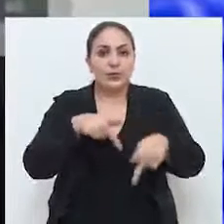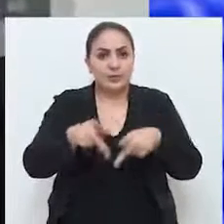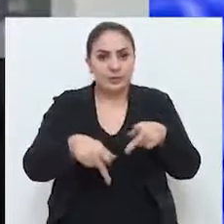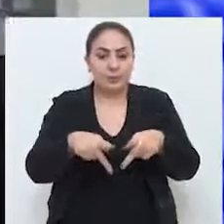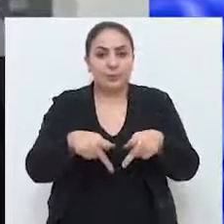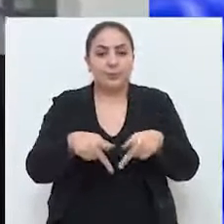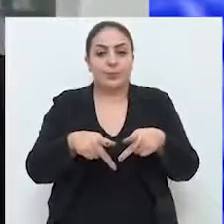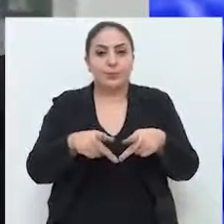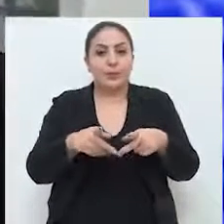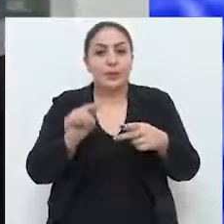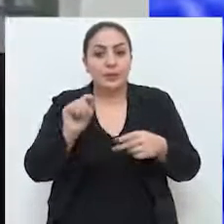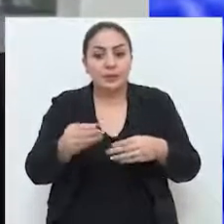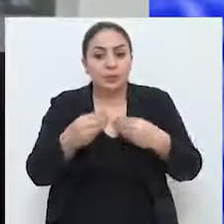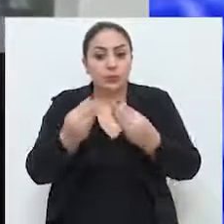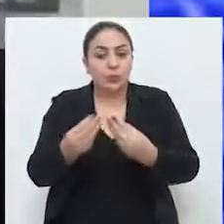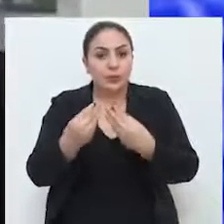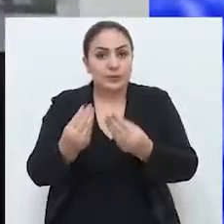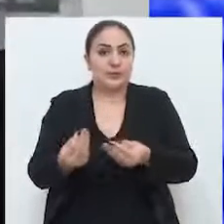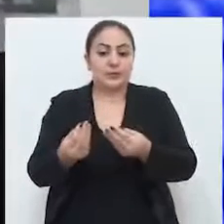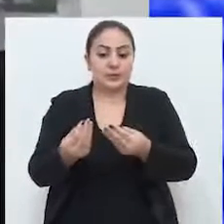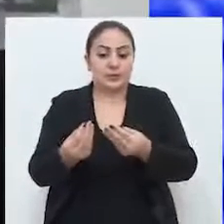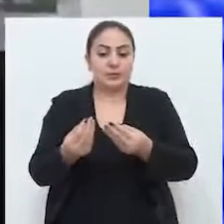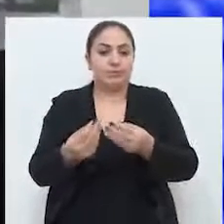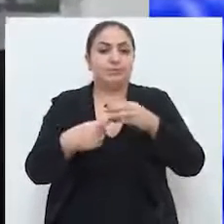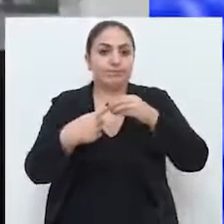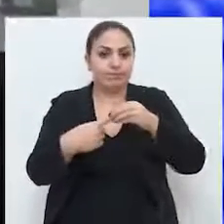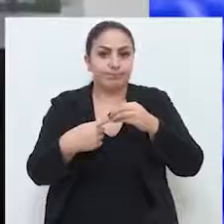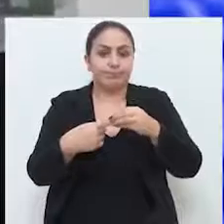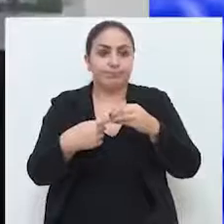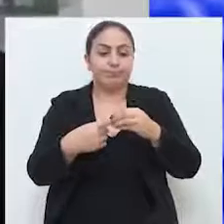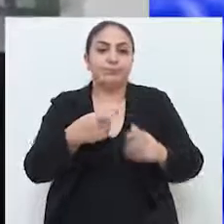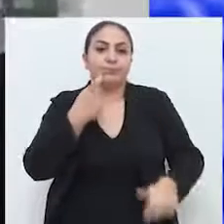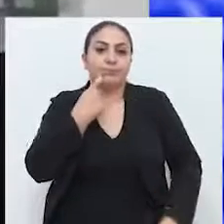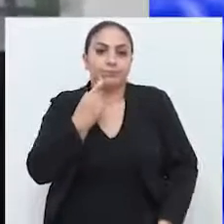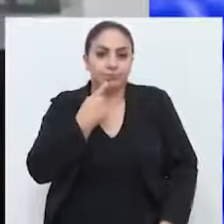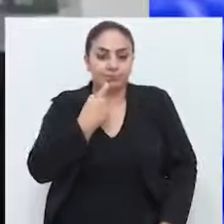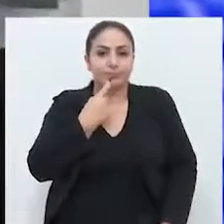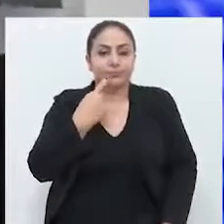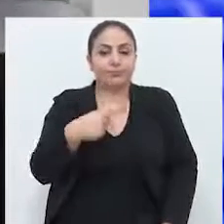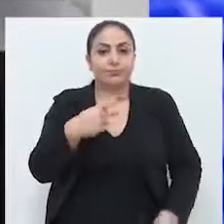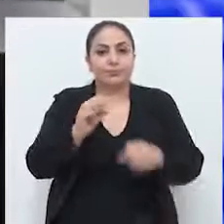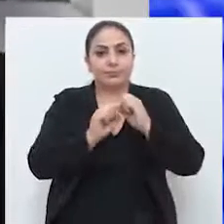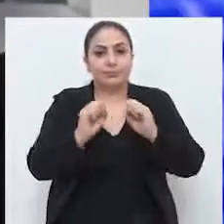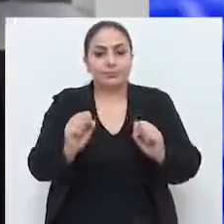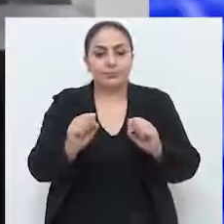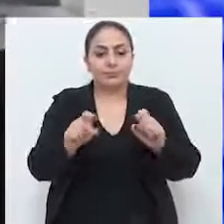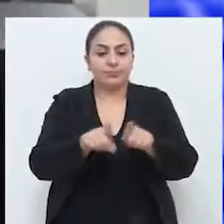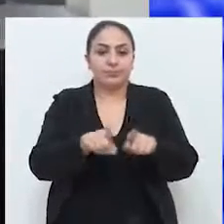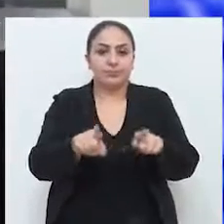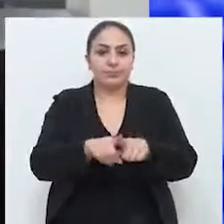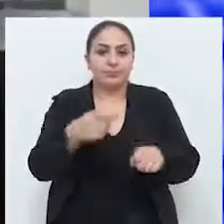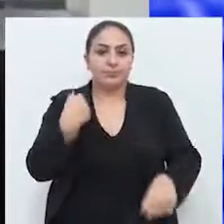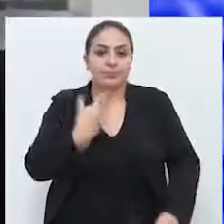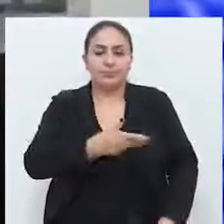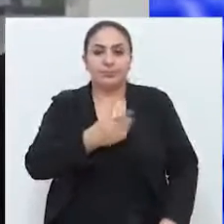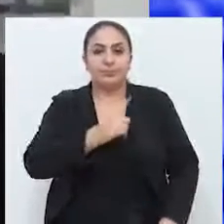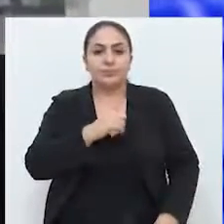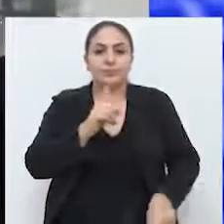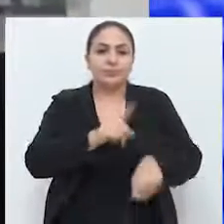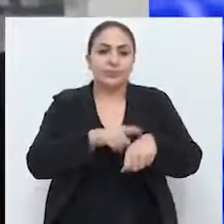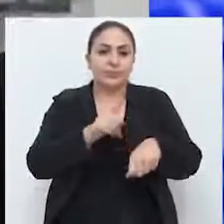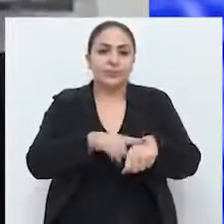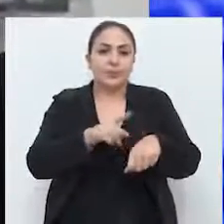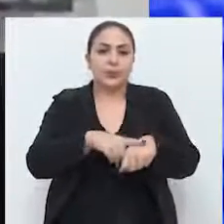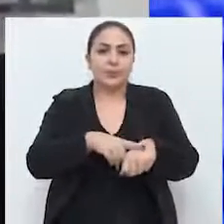que deixe essas doações, preferencialmente na sexta-feira aqui na Secretaria, e aí nós temos um tempo